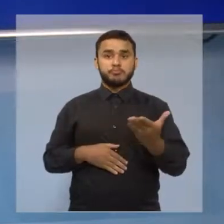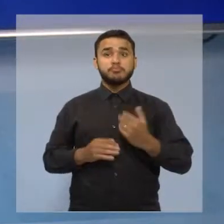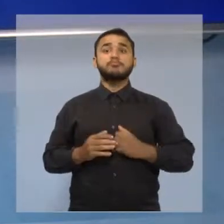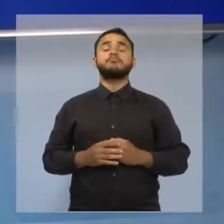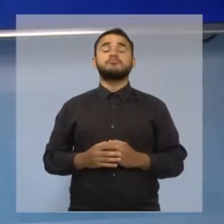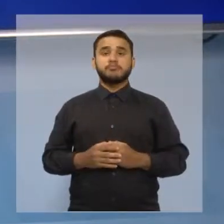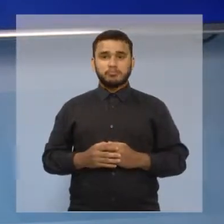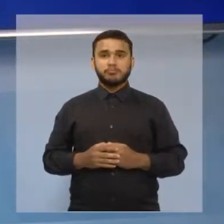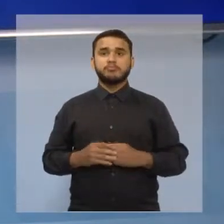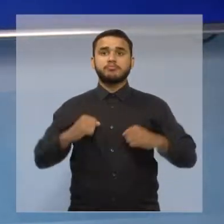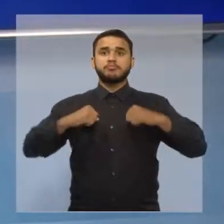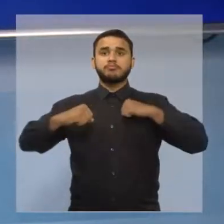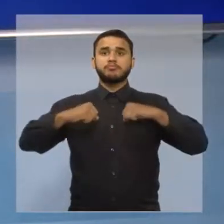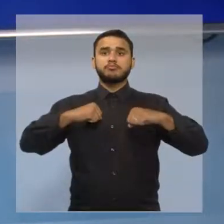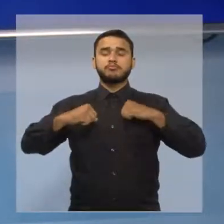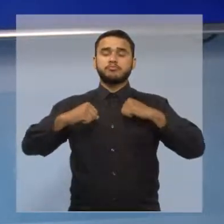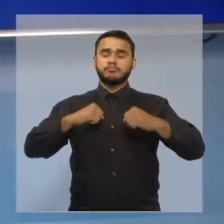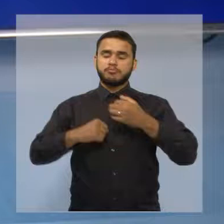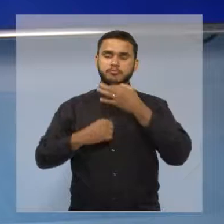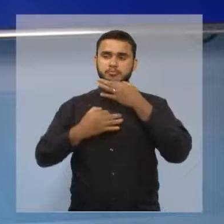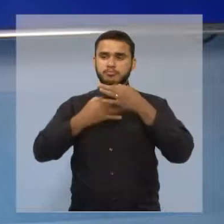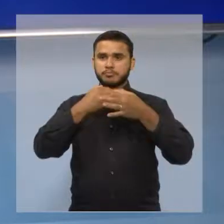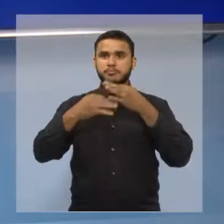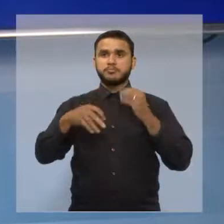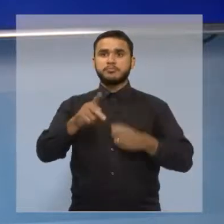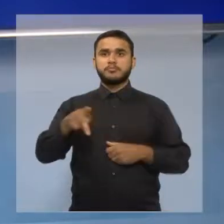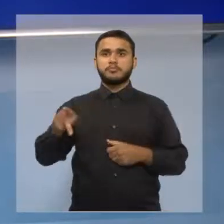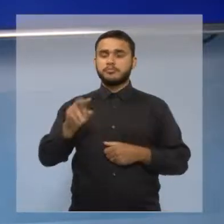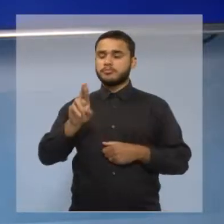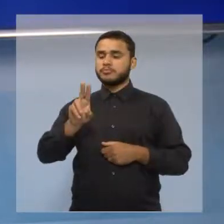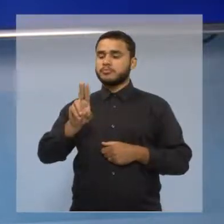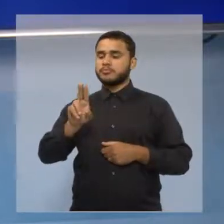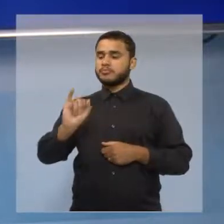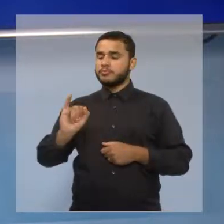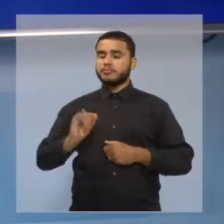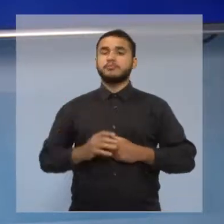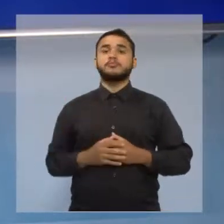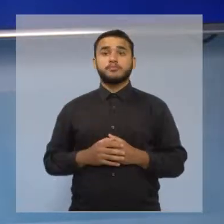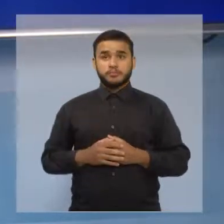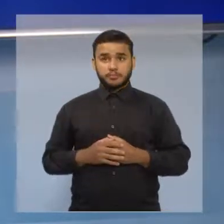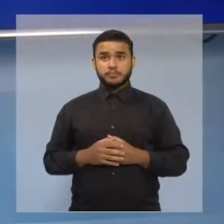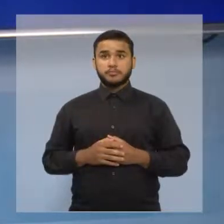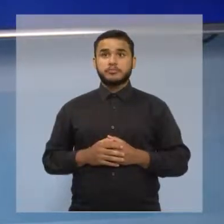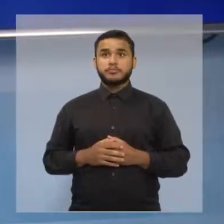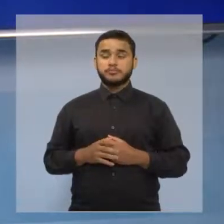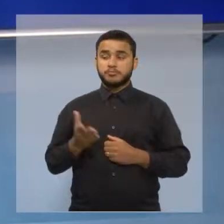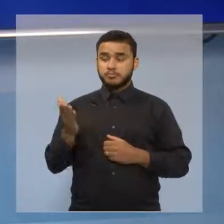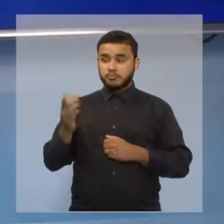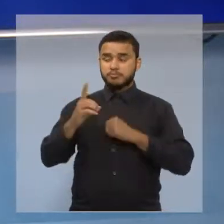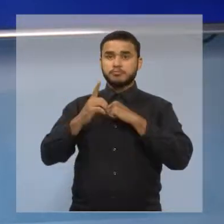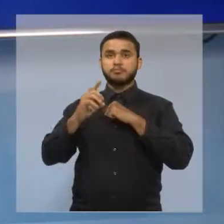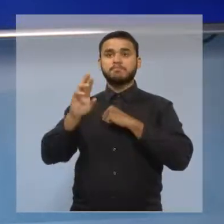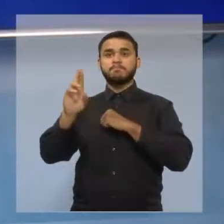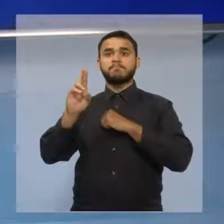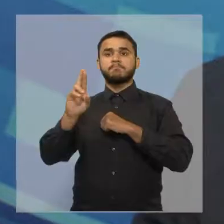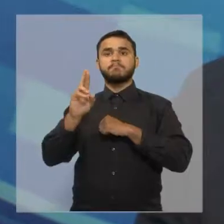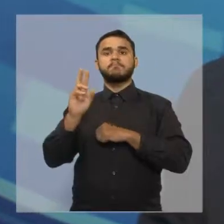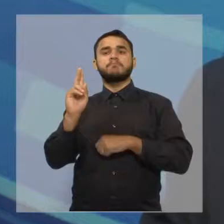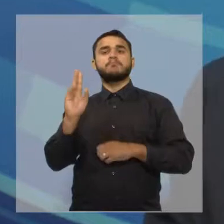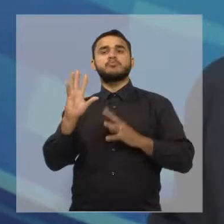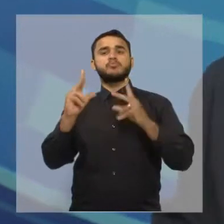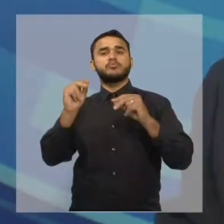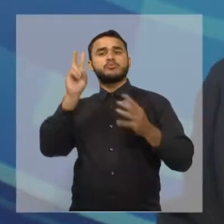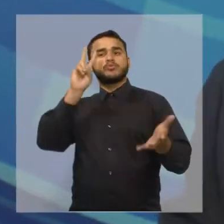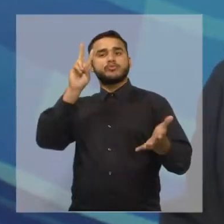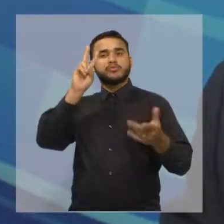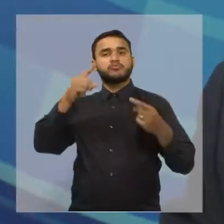as participações dos nossos debatedores e colaboradores, os professores Rui Martinho Rodrigues, doutor em História